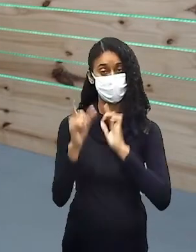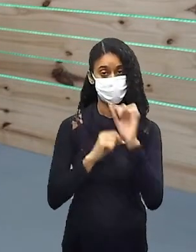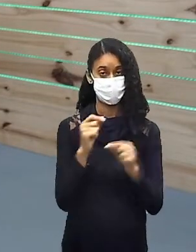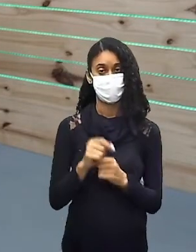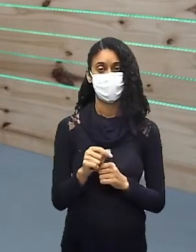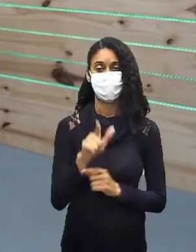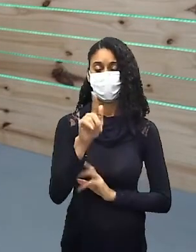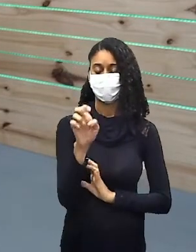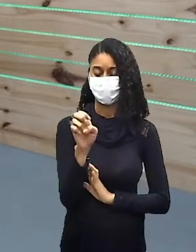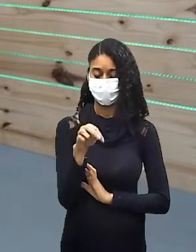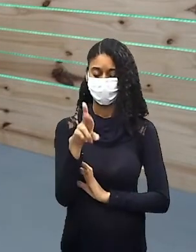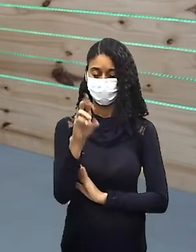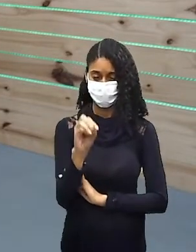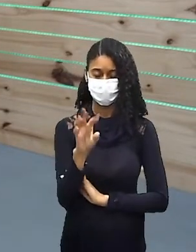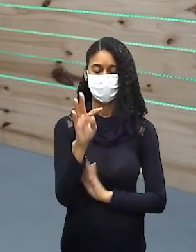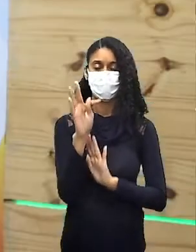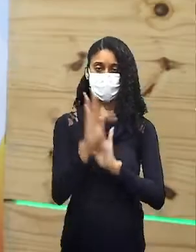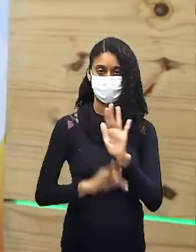Gênero textual.